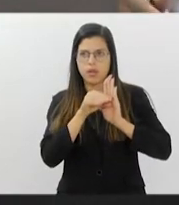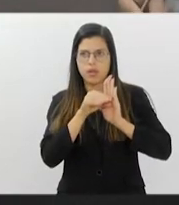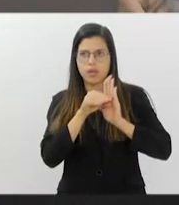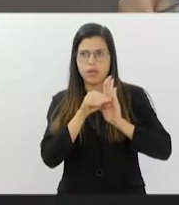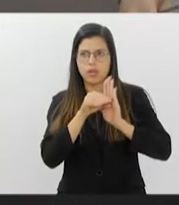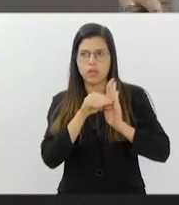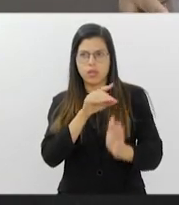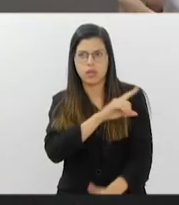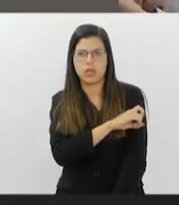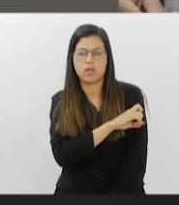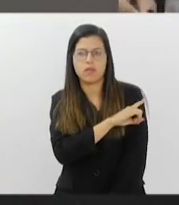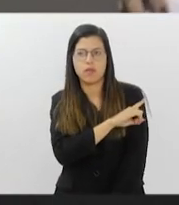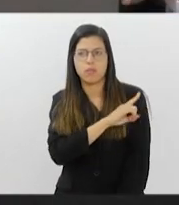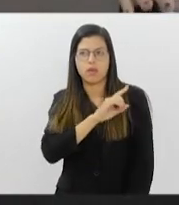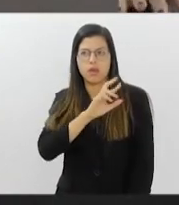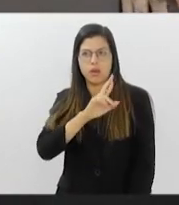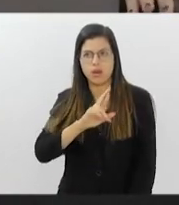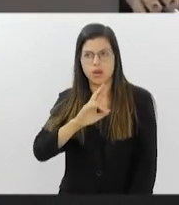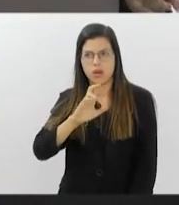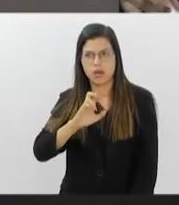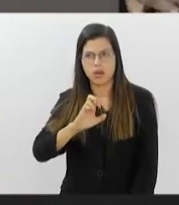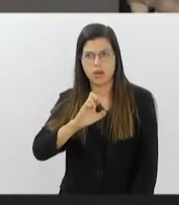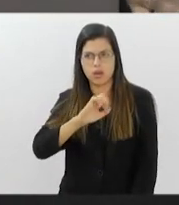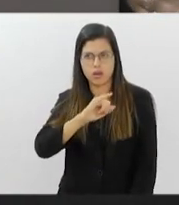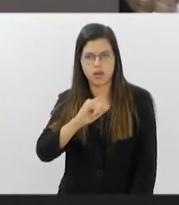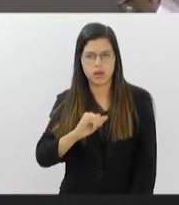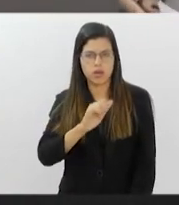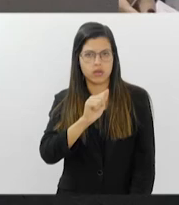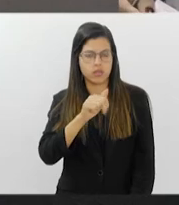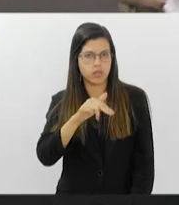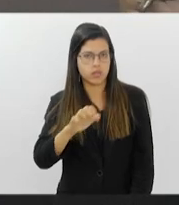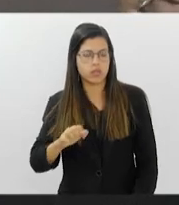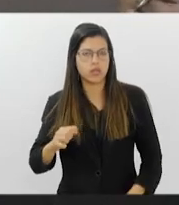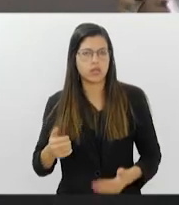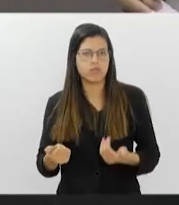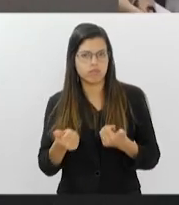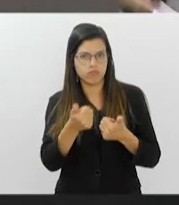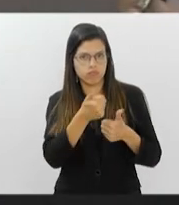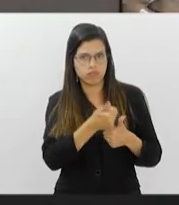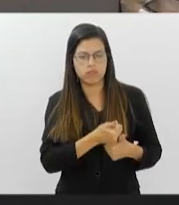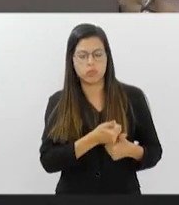enfermeira Rejane, concluindo por substitutivo.